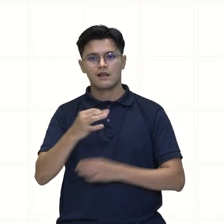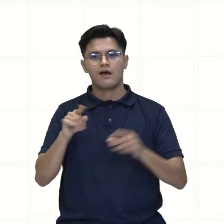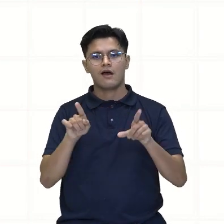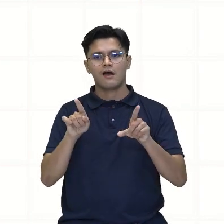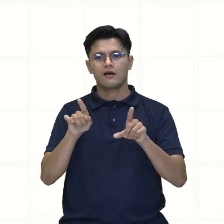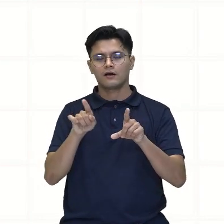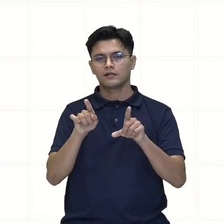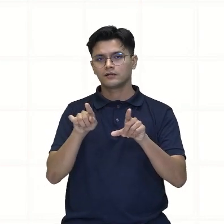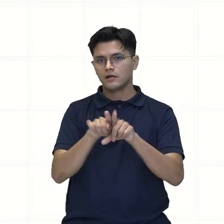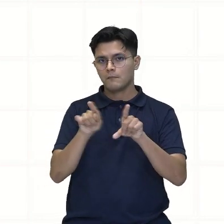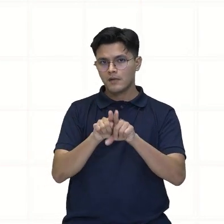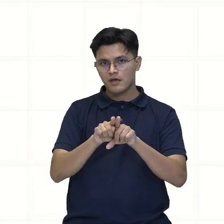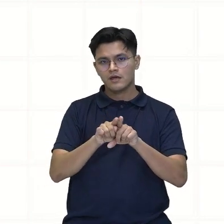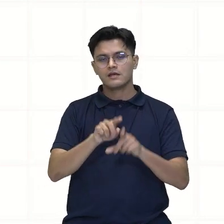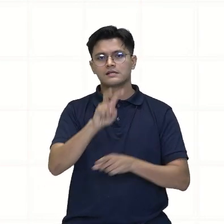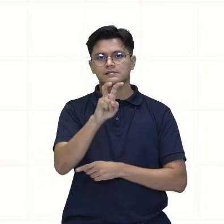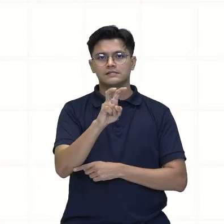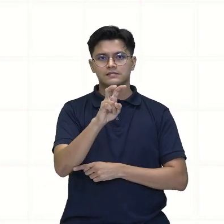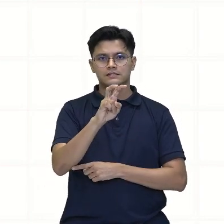até